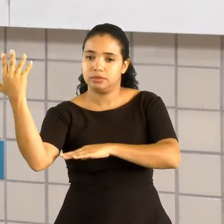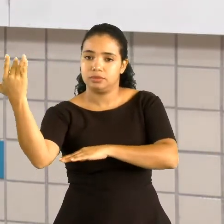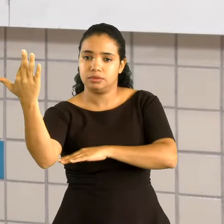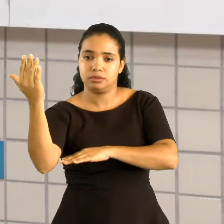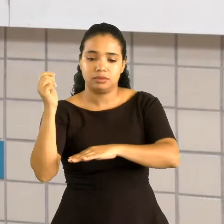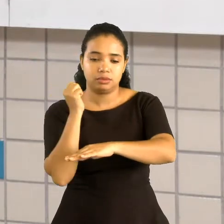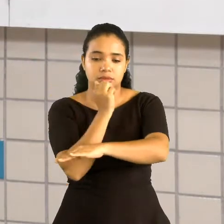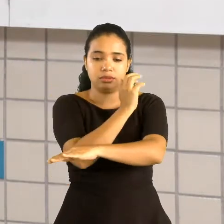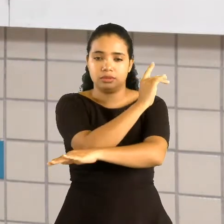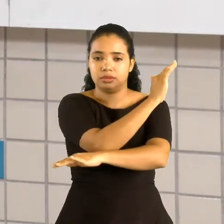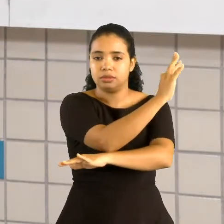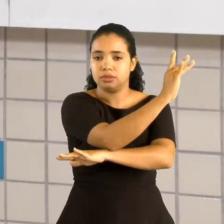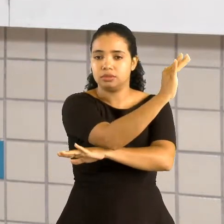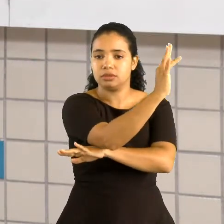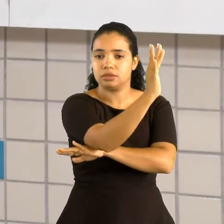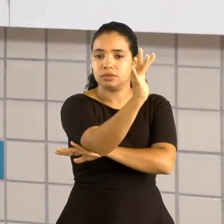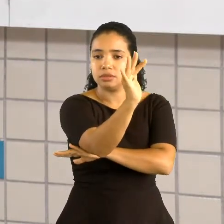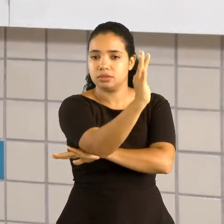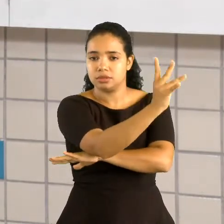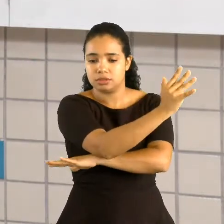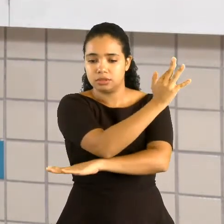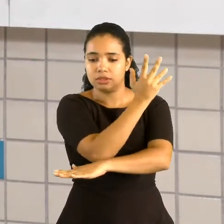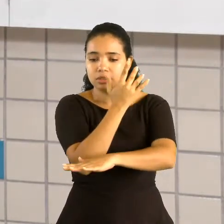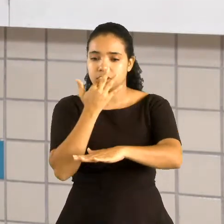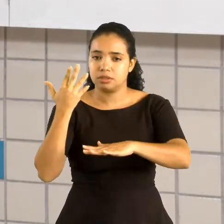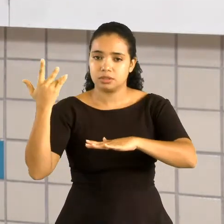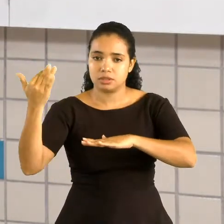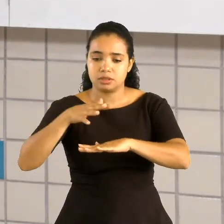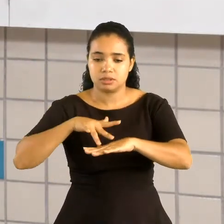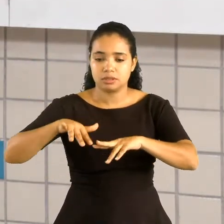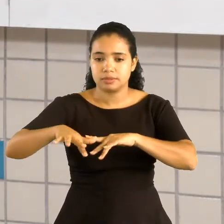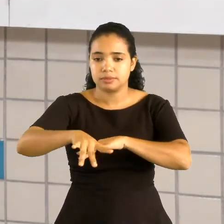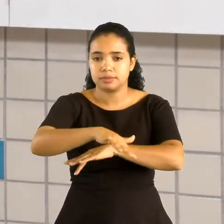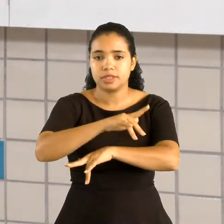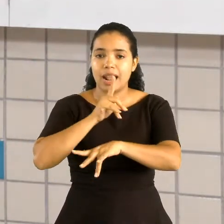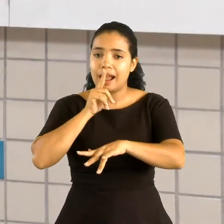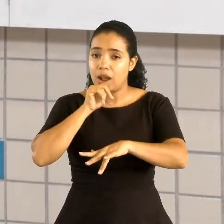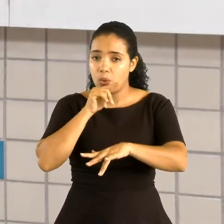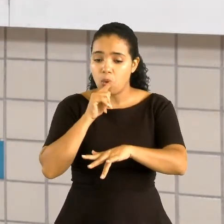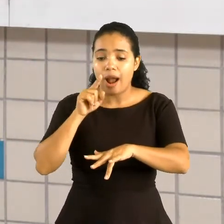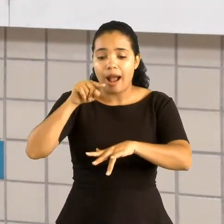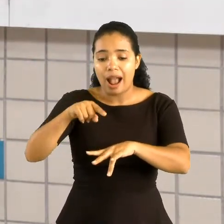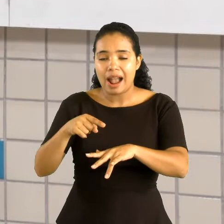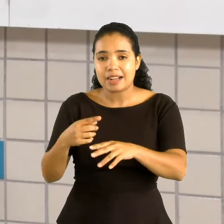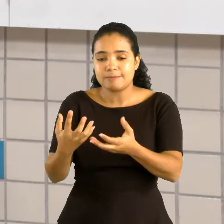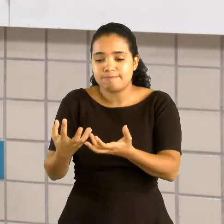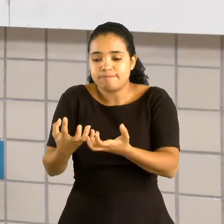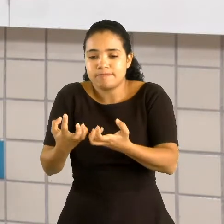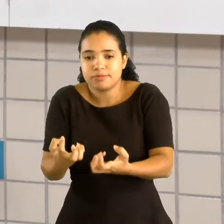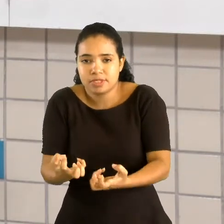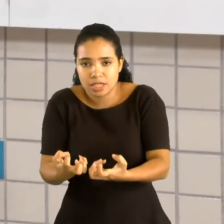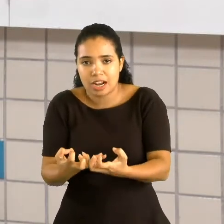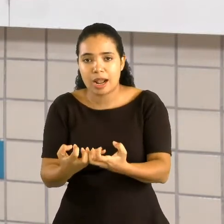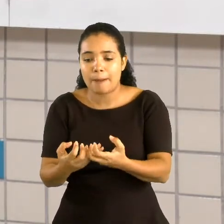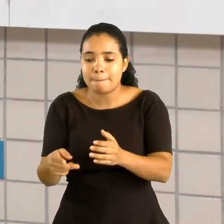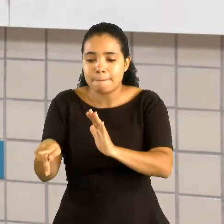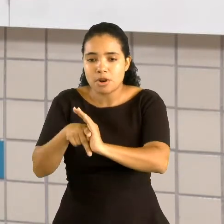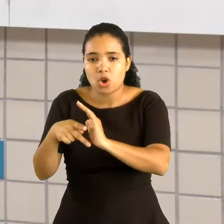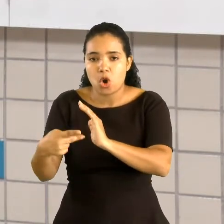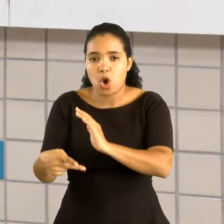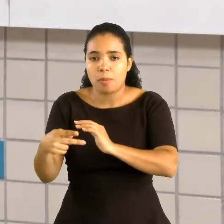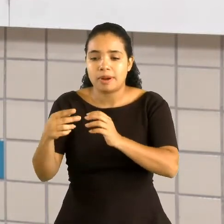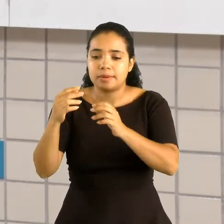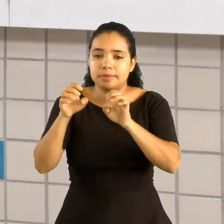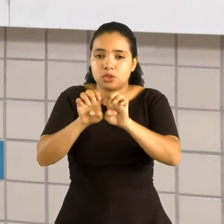essas árvores, todas elas servem o quê? De sustentação, de base para aquela terra, para aquele solo em volta do rio. Quando